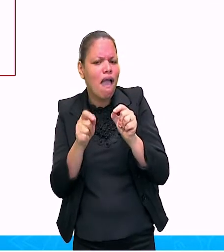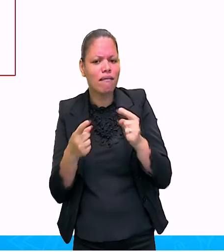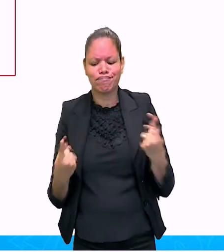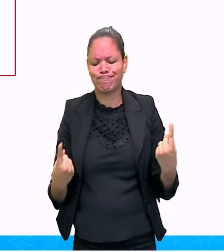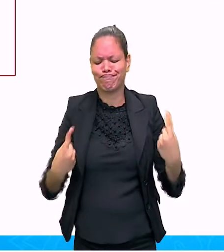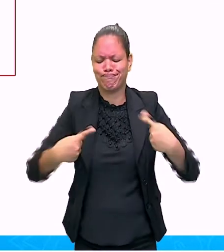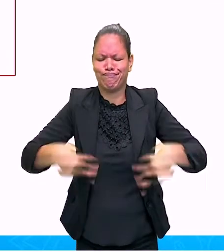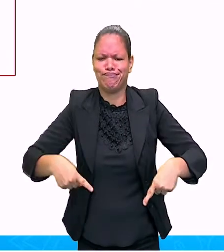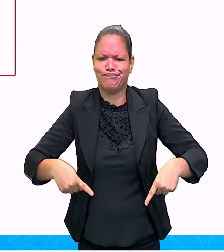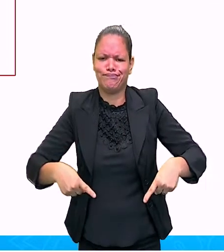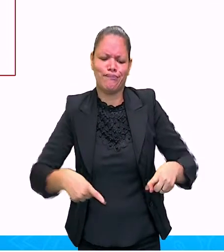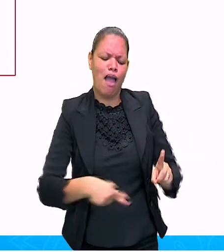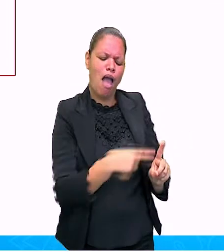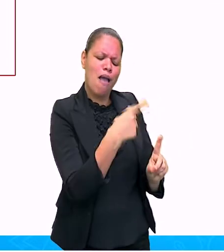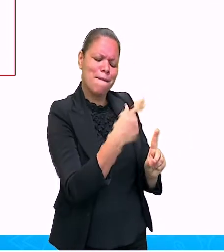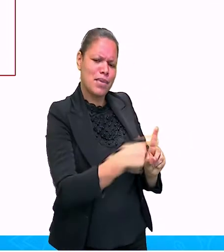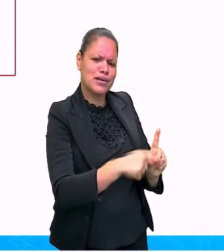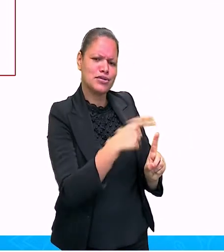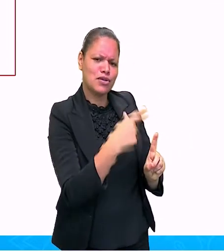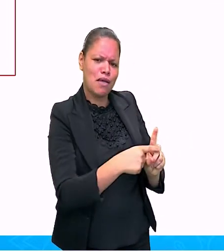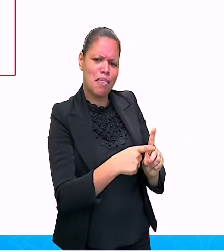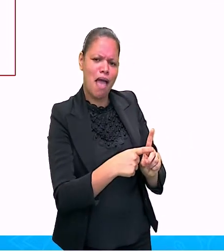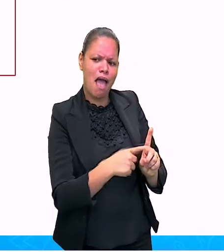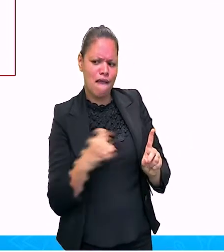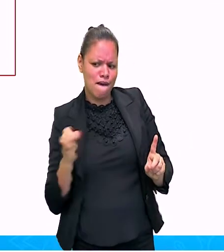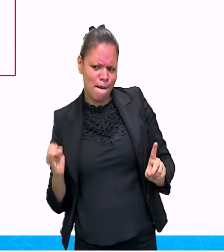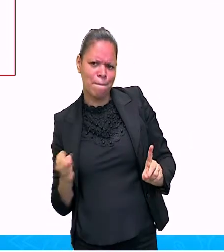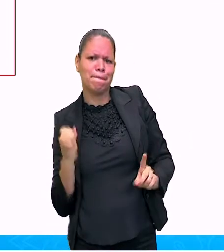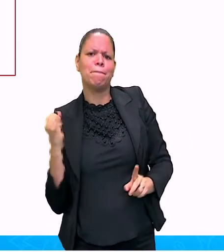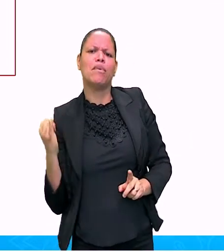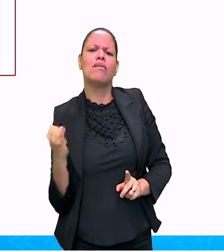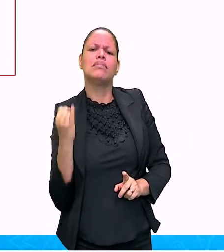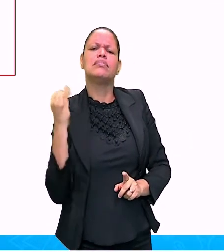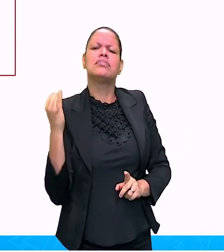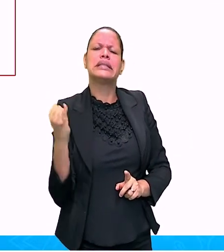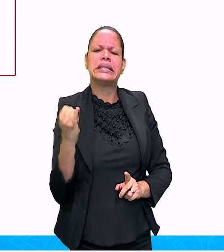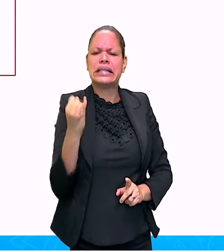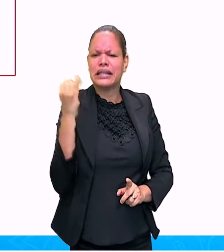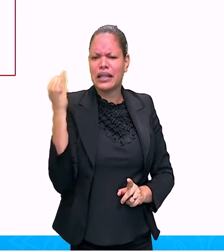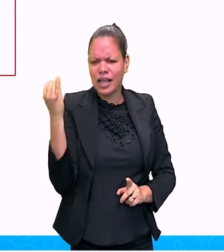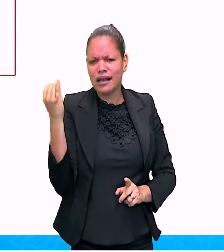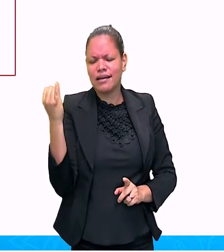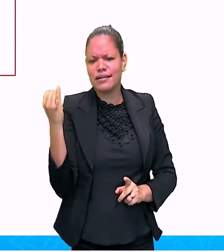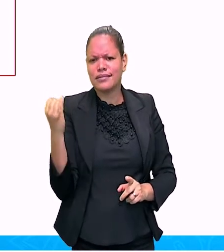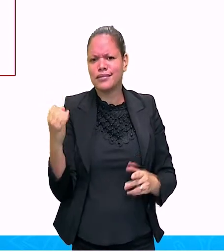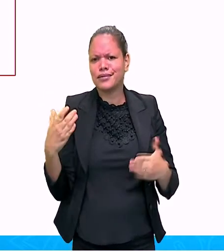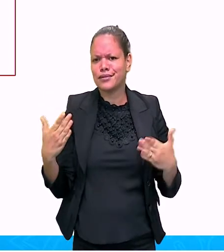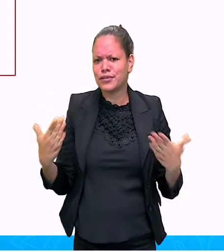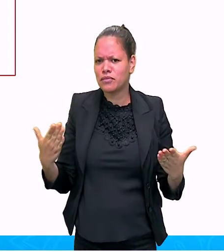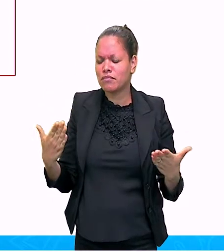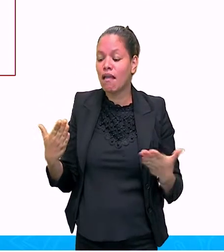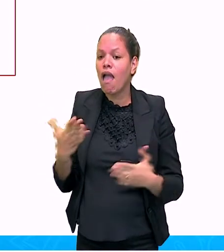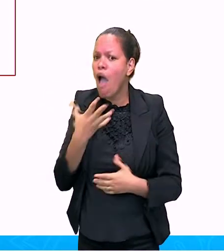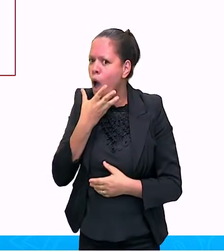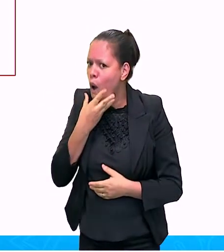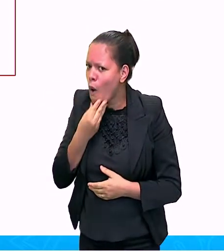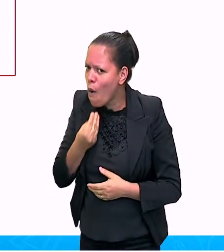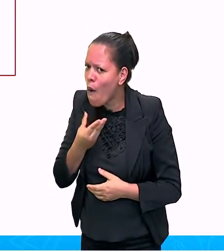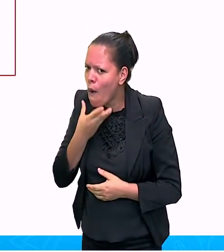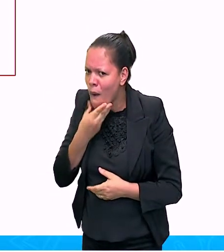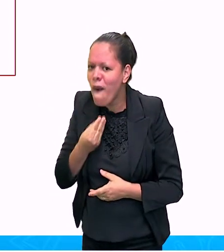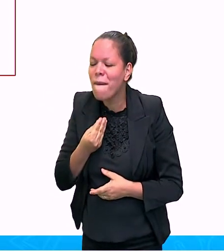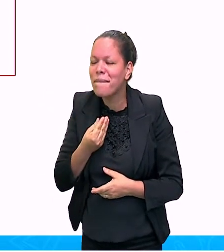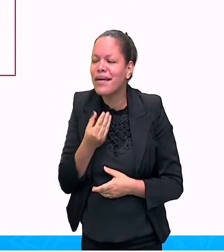personagem principal, aquela que age se opondo ao protagonista, né? Que foi aquele homem que quis